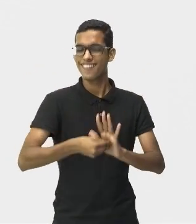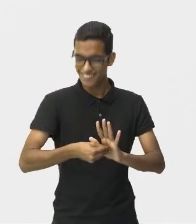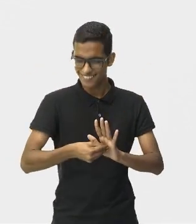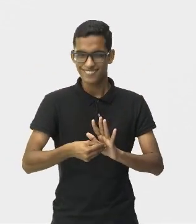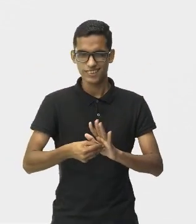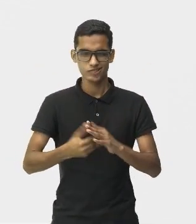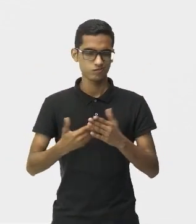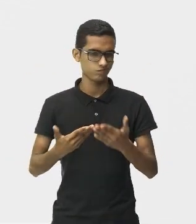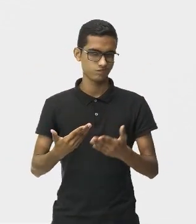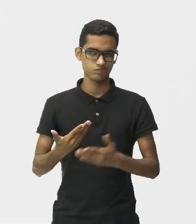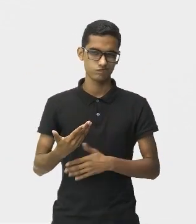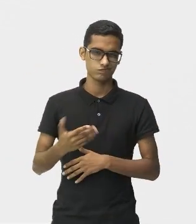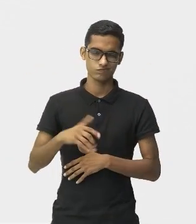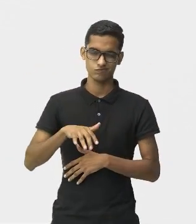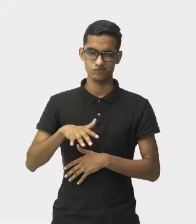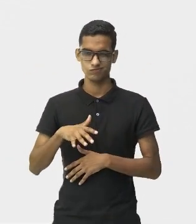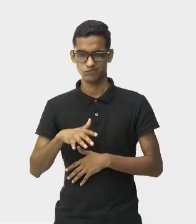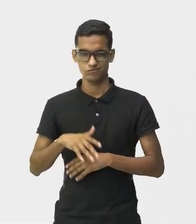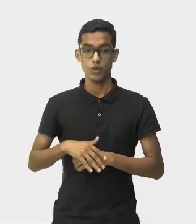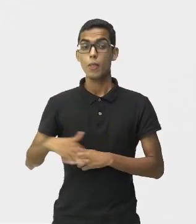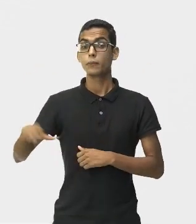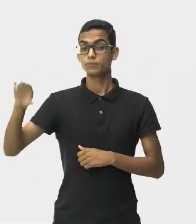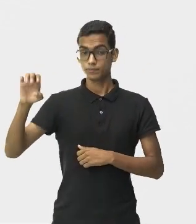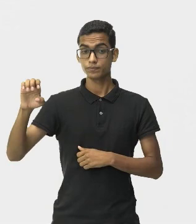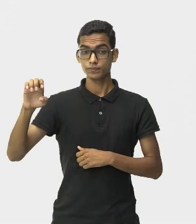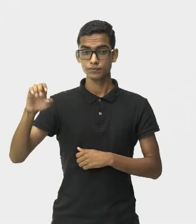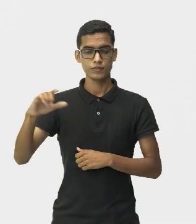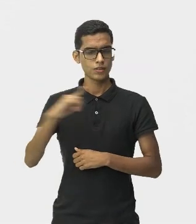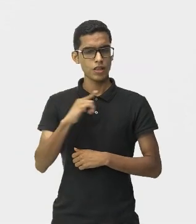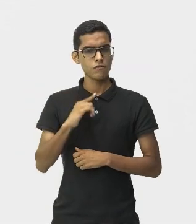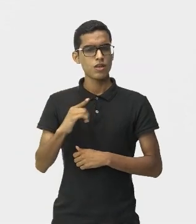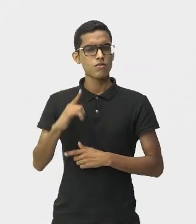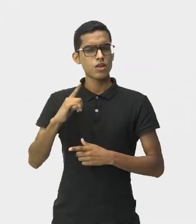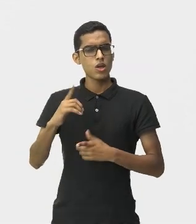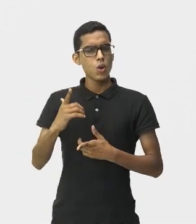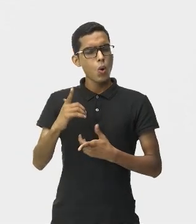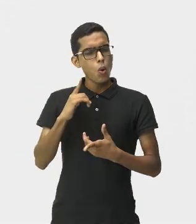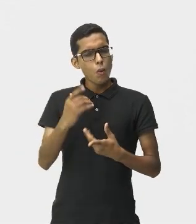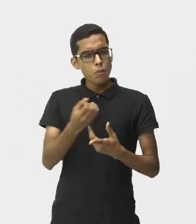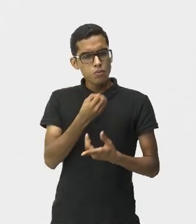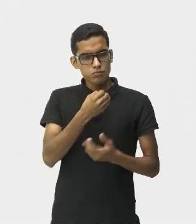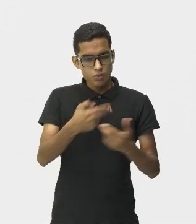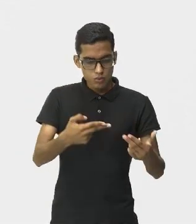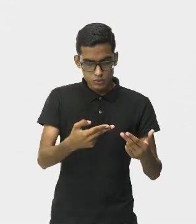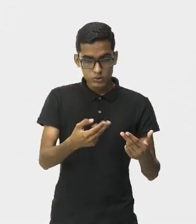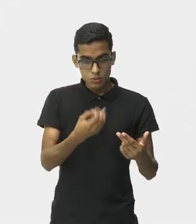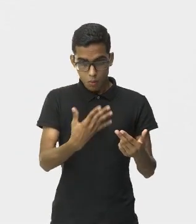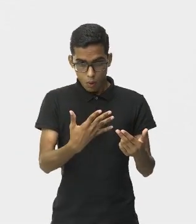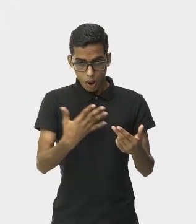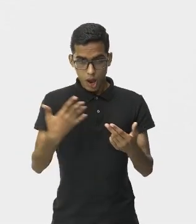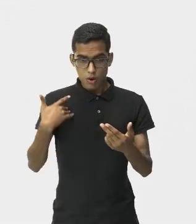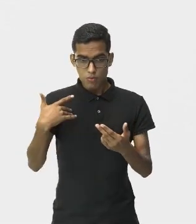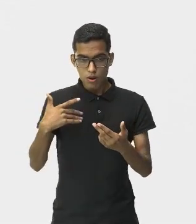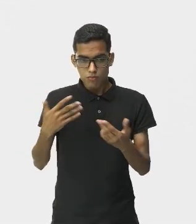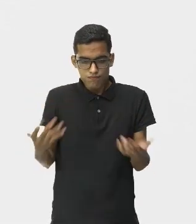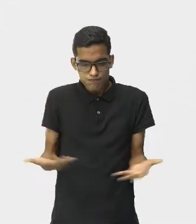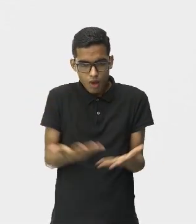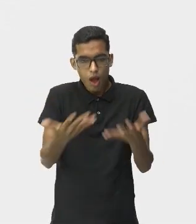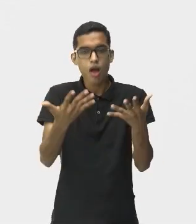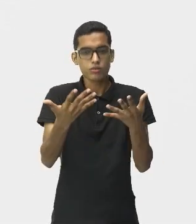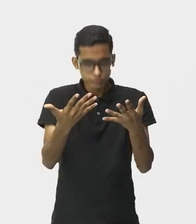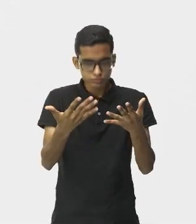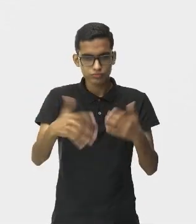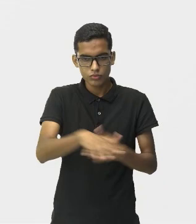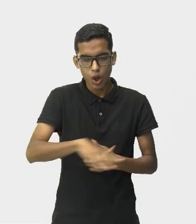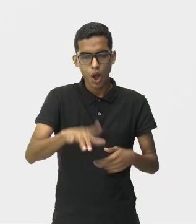assim. Letra E, teve como resultado uma grande prosperidade na região e elevou a cidade de